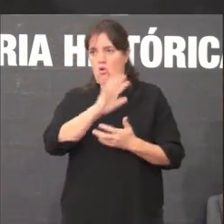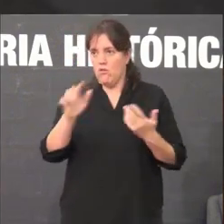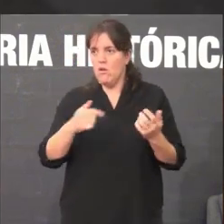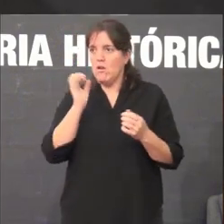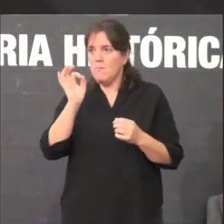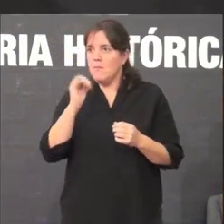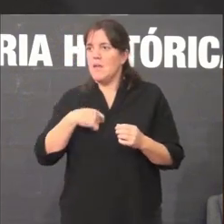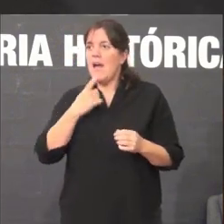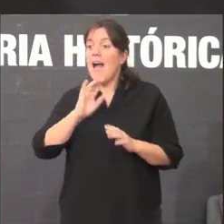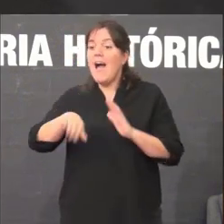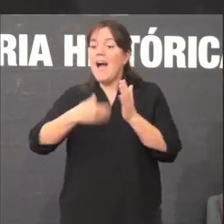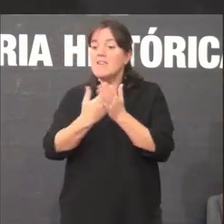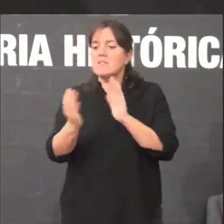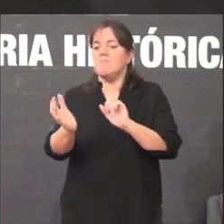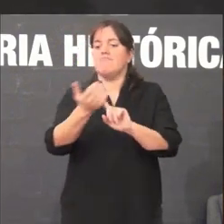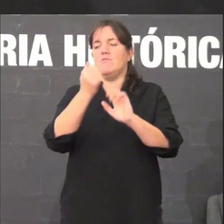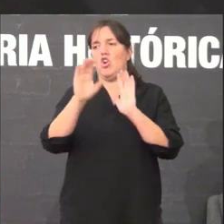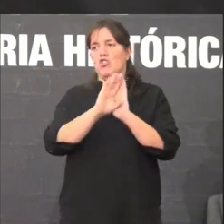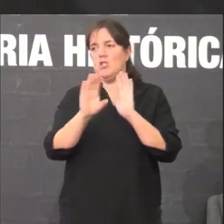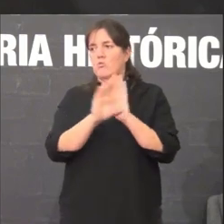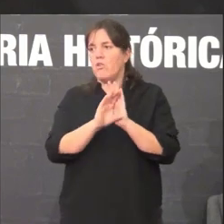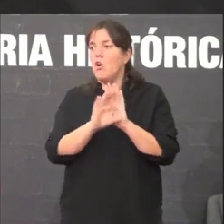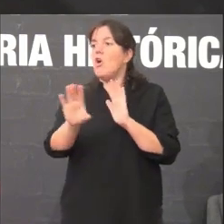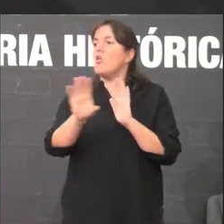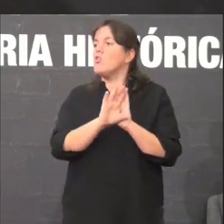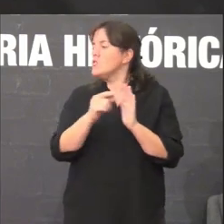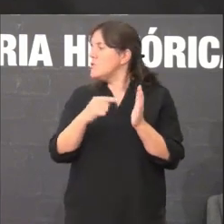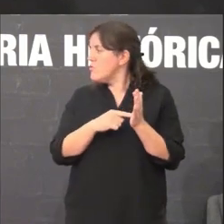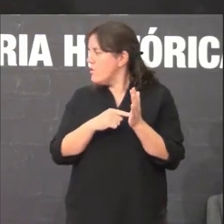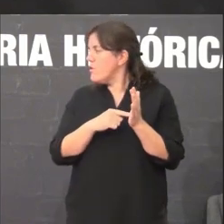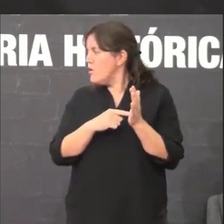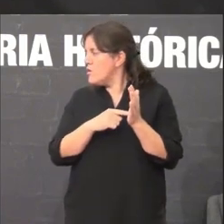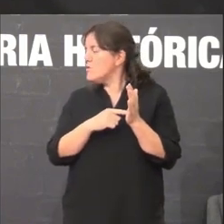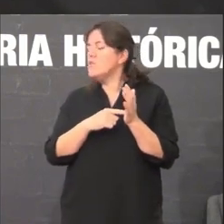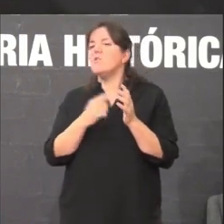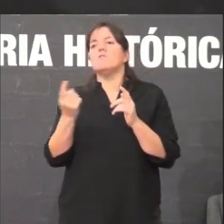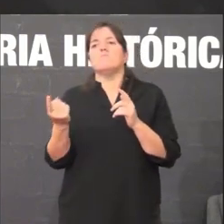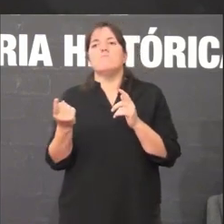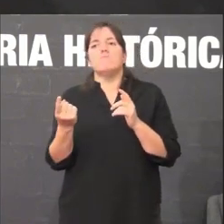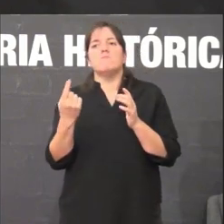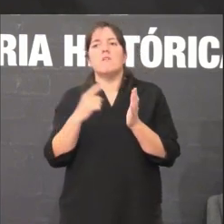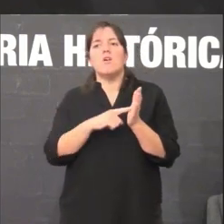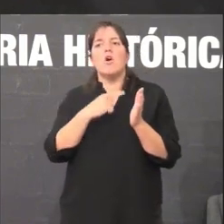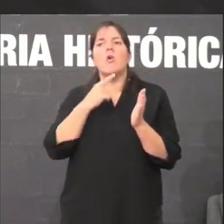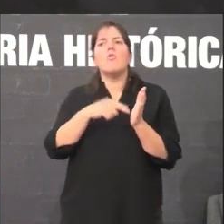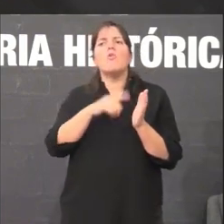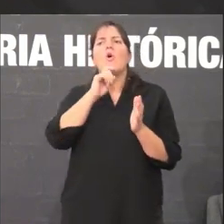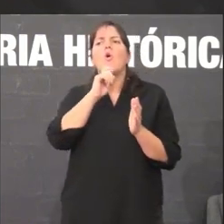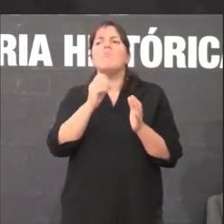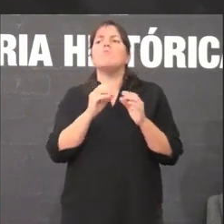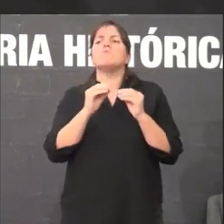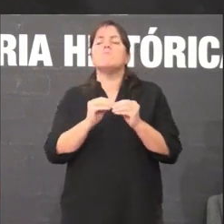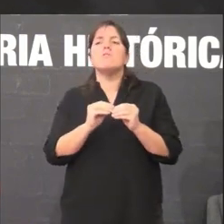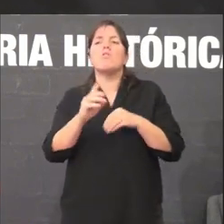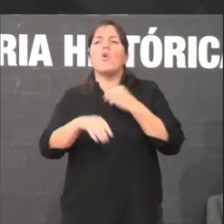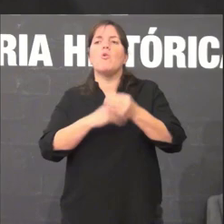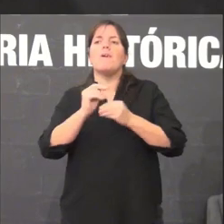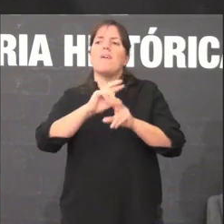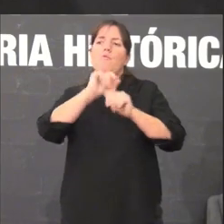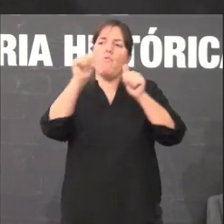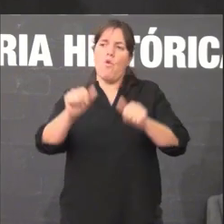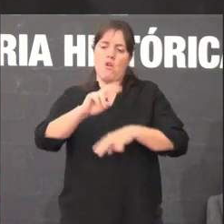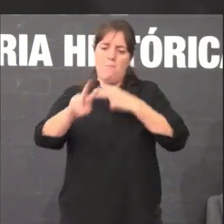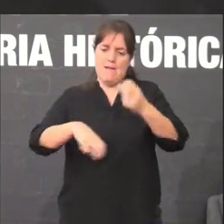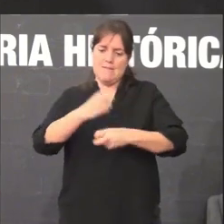na Constituição. Constituição essa, alvo de várias reformas, várias reformulações,